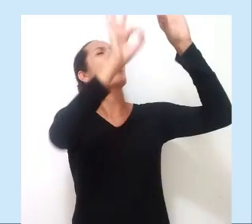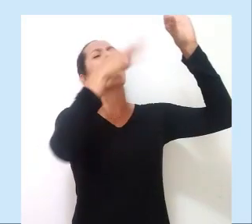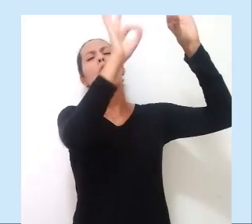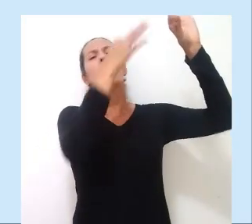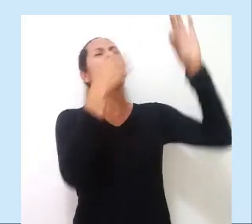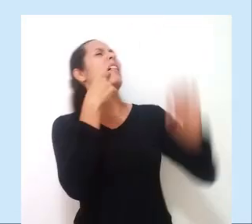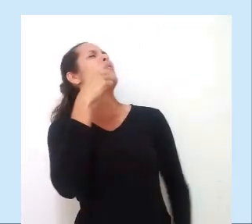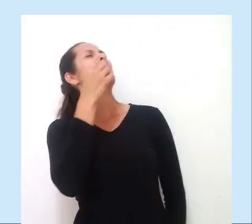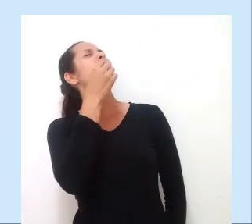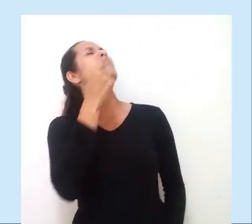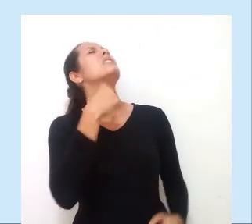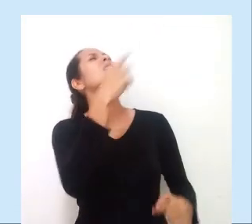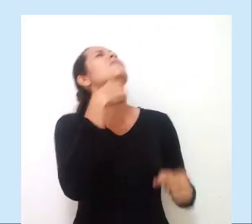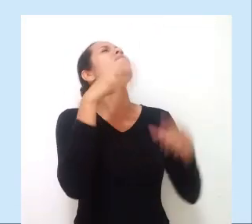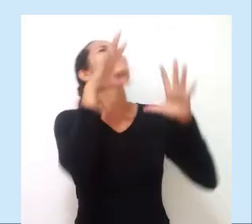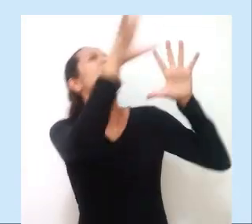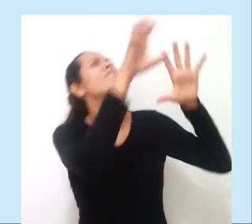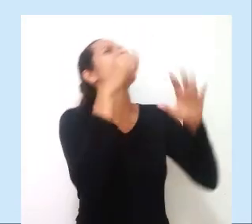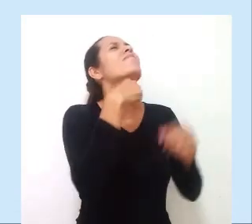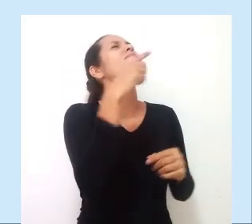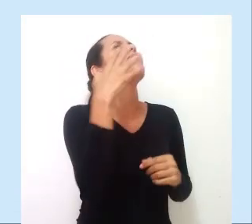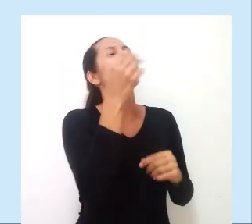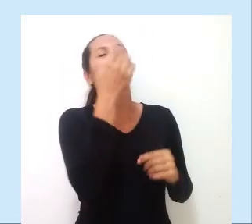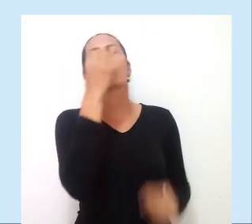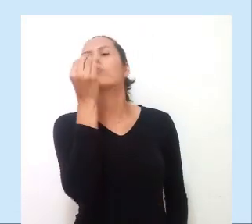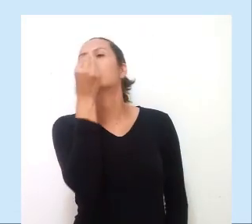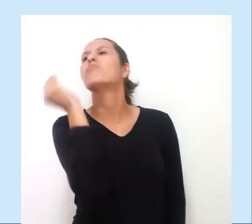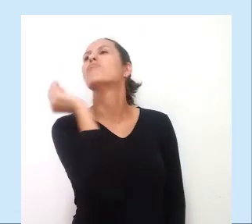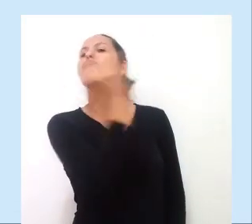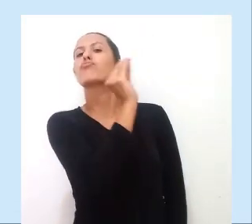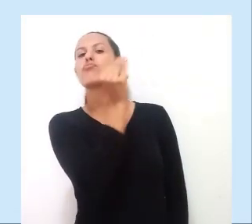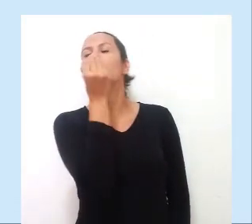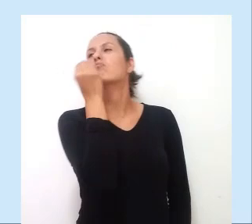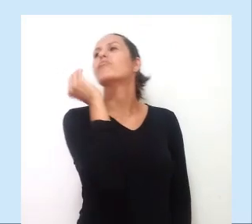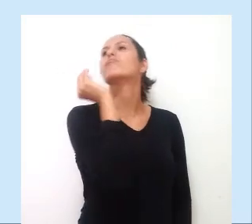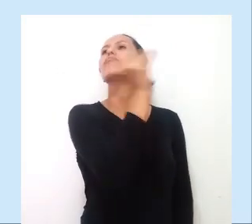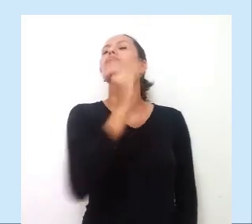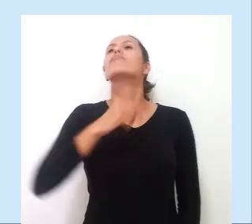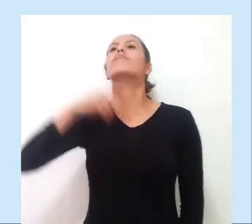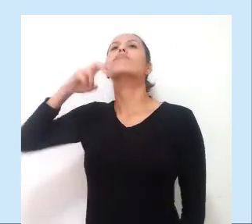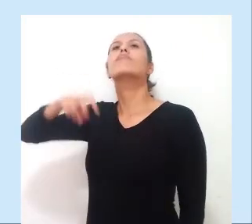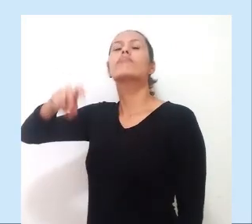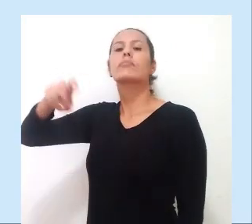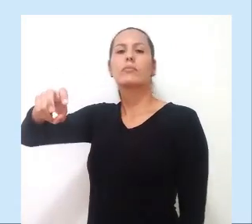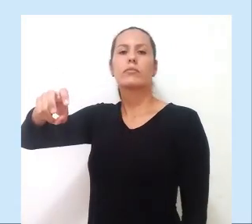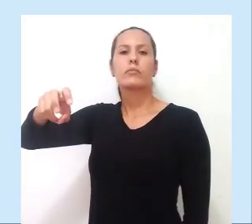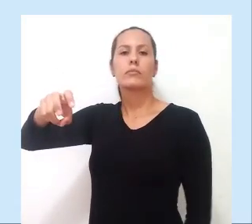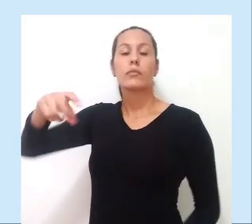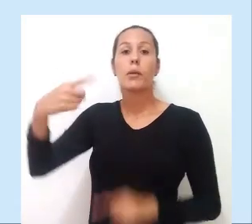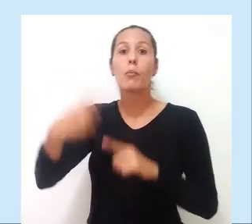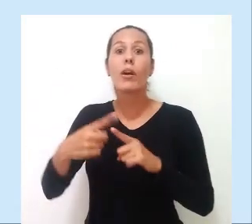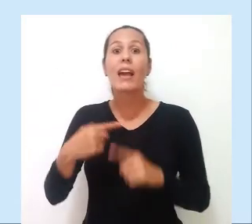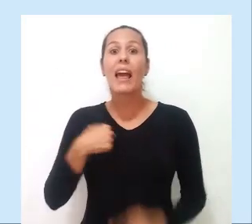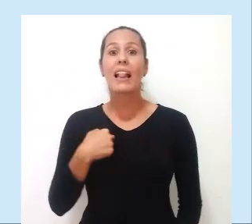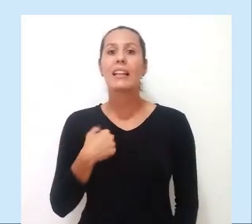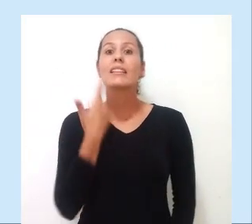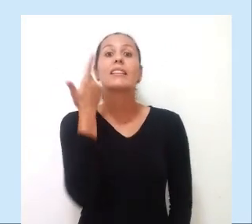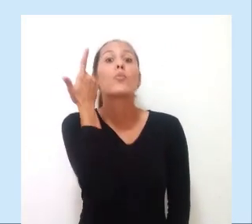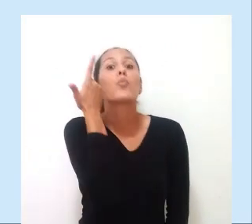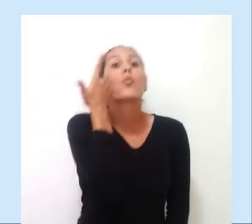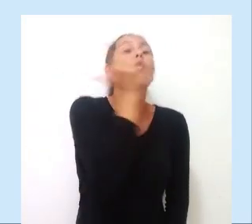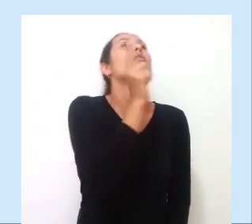as uvas, porque ela não consegue pegar. Então, ela desdenha, ela dá uma desdenhada nas uvas. Mas por que ela